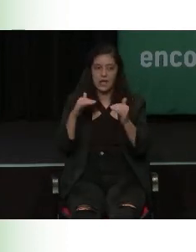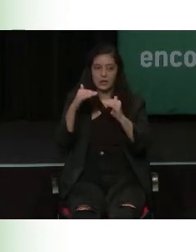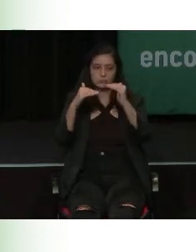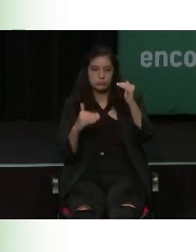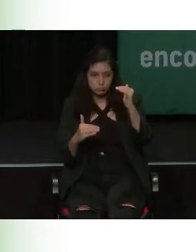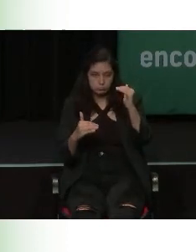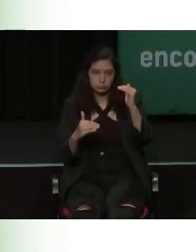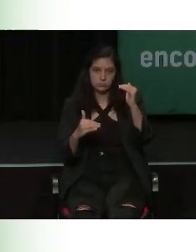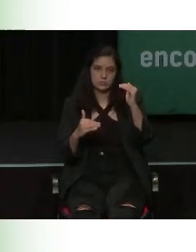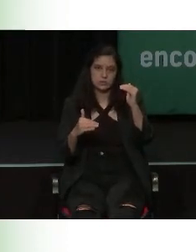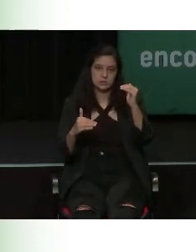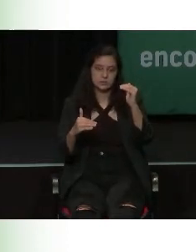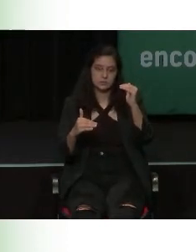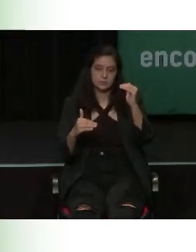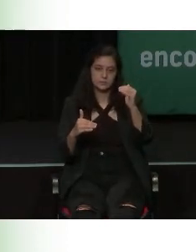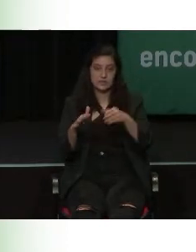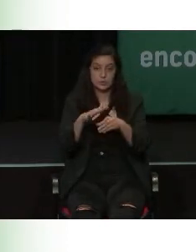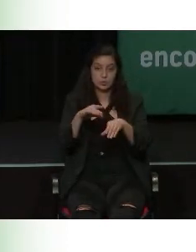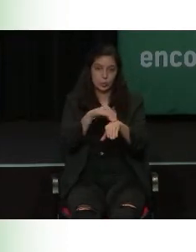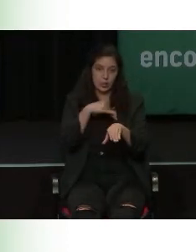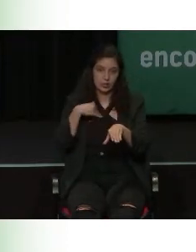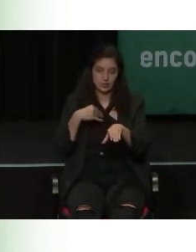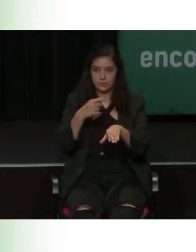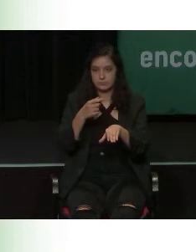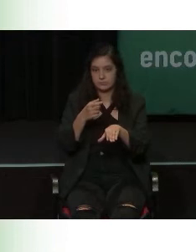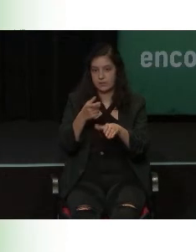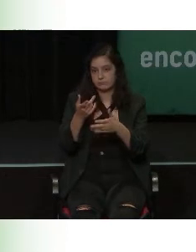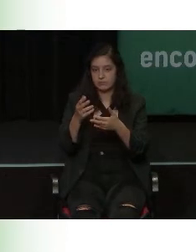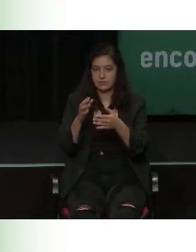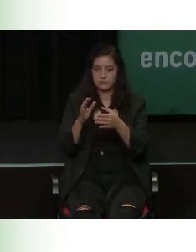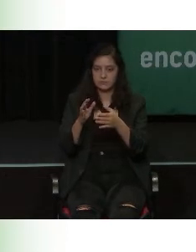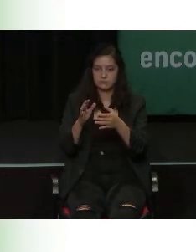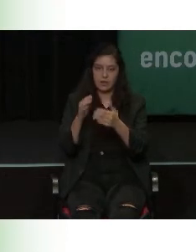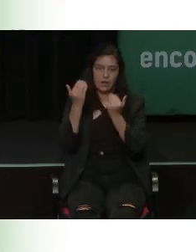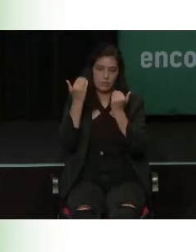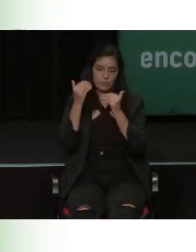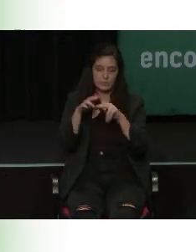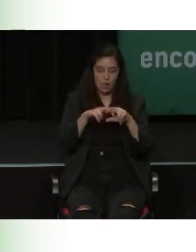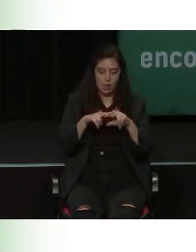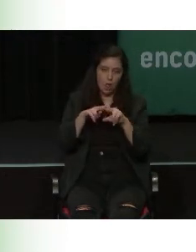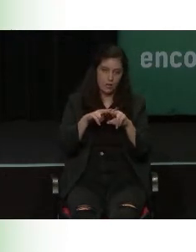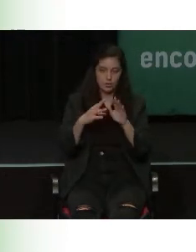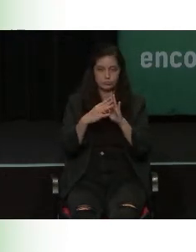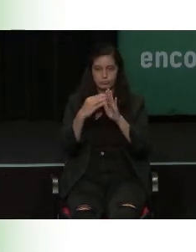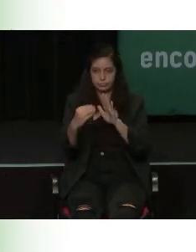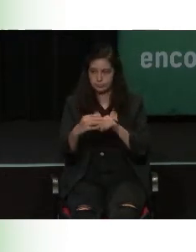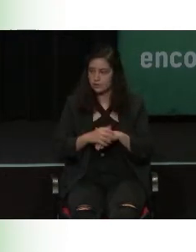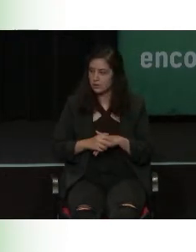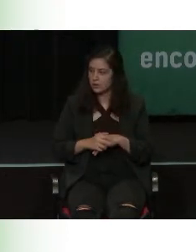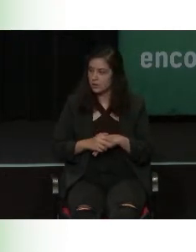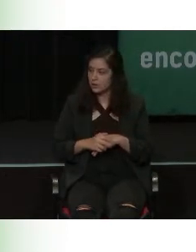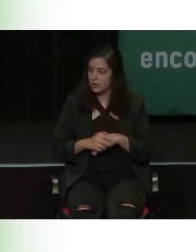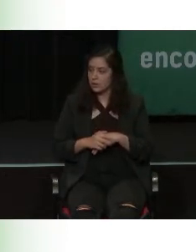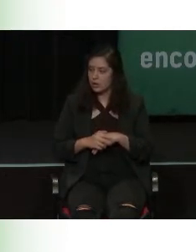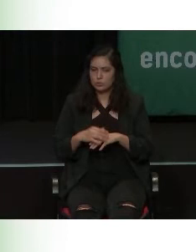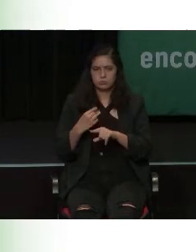descompensação da situação clínica a partir da análise dos dados. E, portanto, é uma